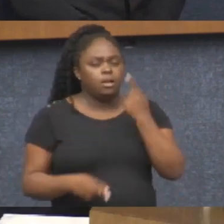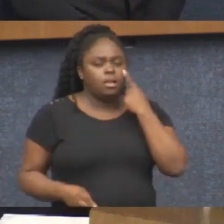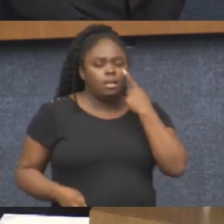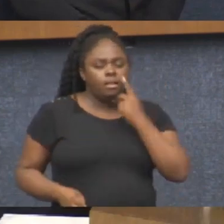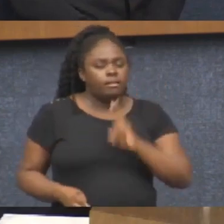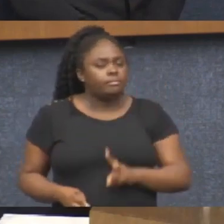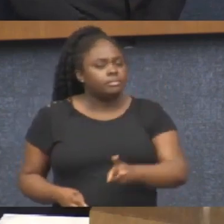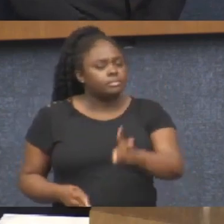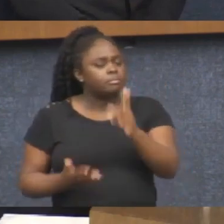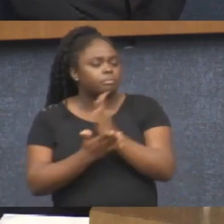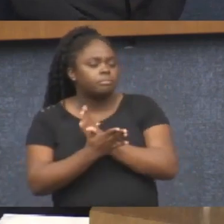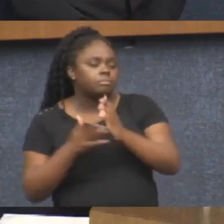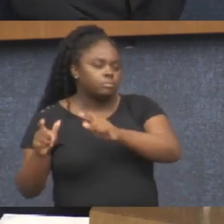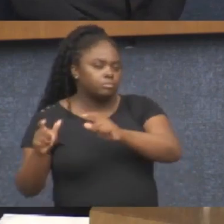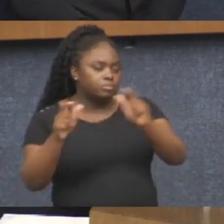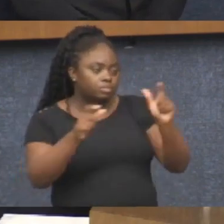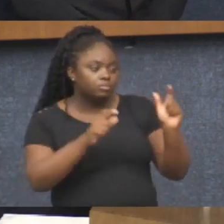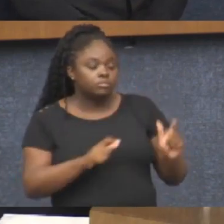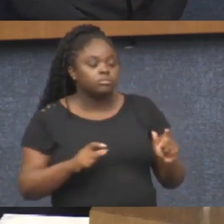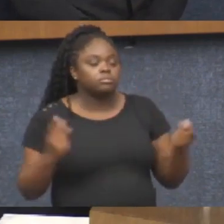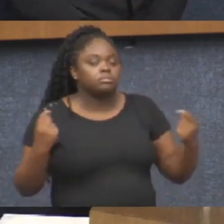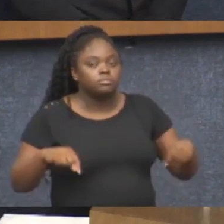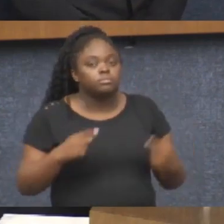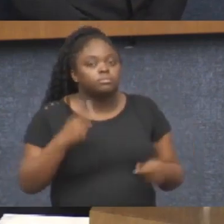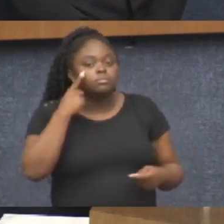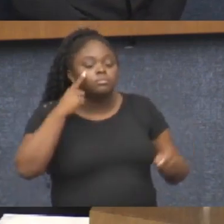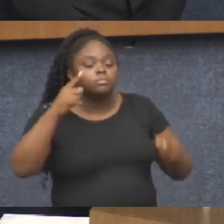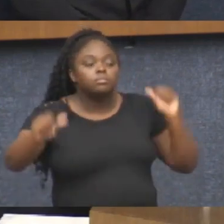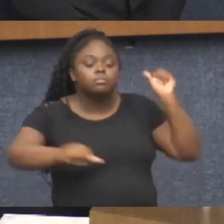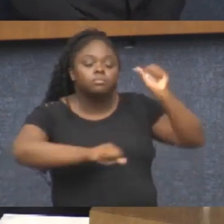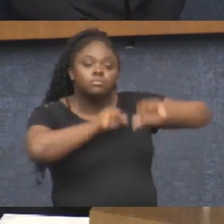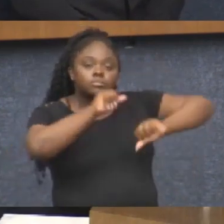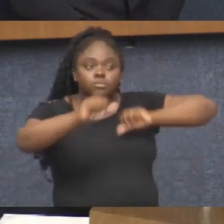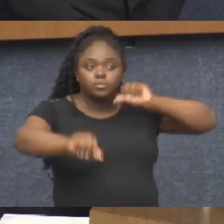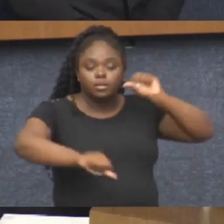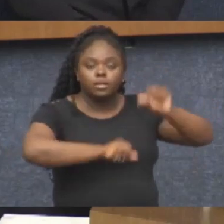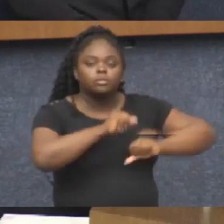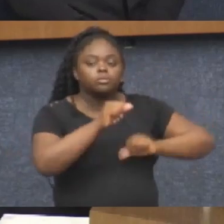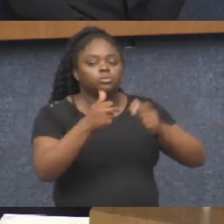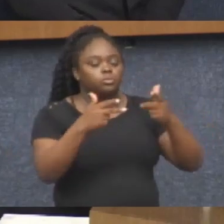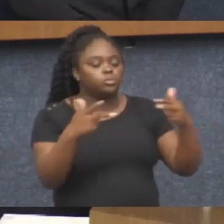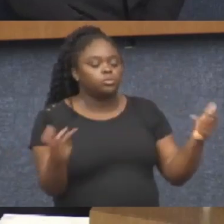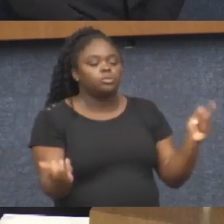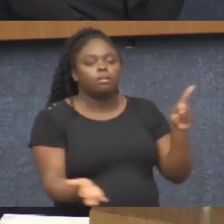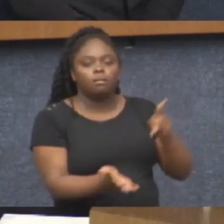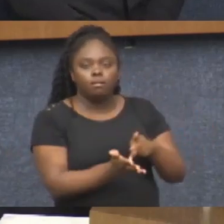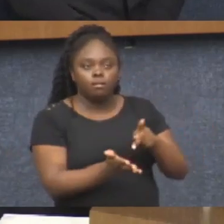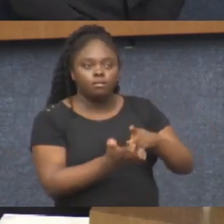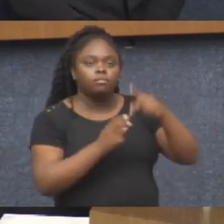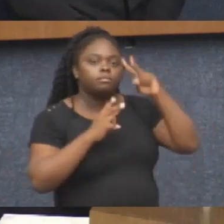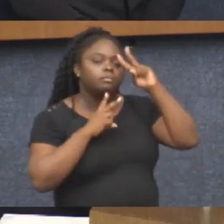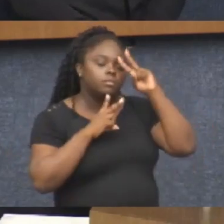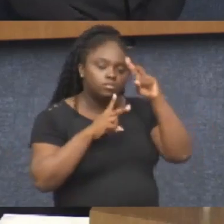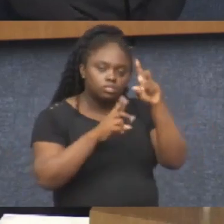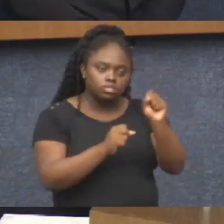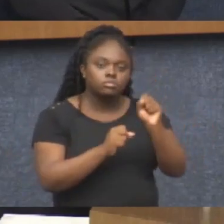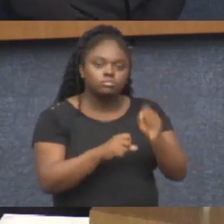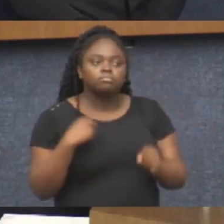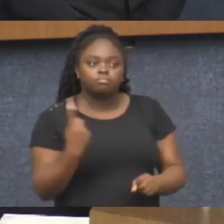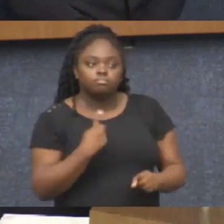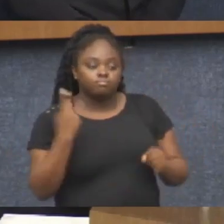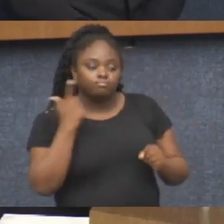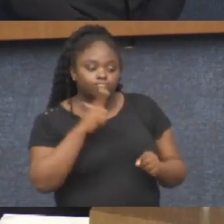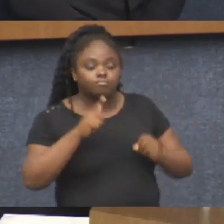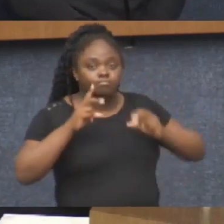vê em alguns locais. A gente tem que ver isso transformado em alguma coisa real, factível, que a gente